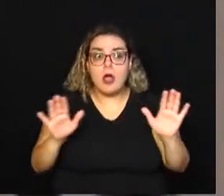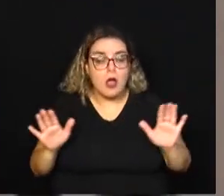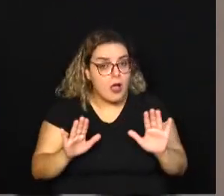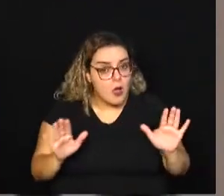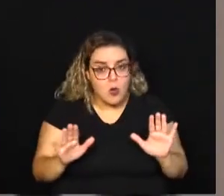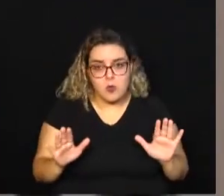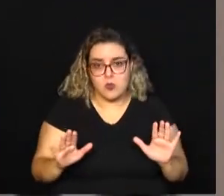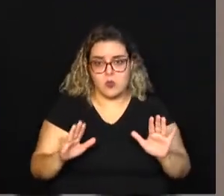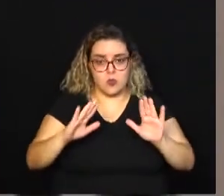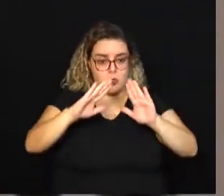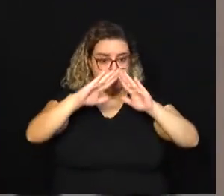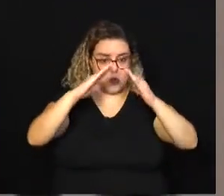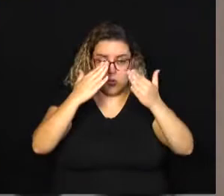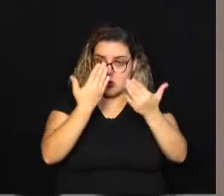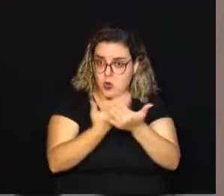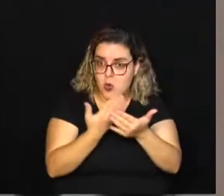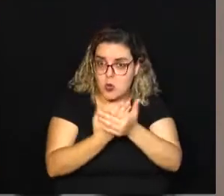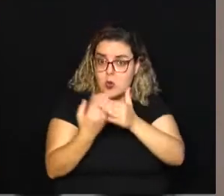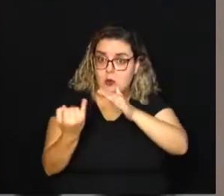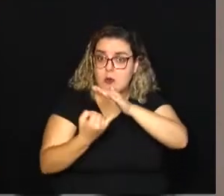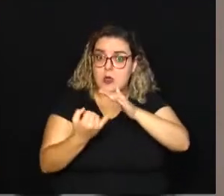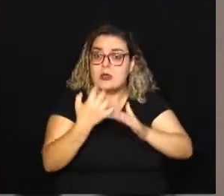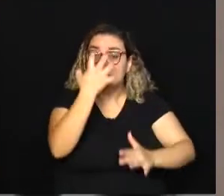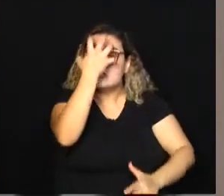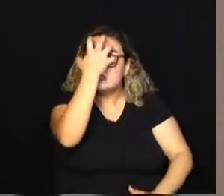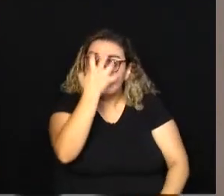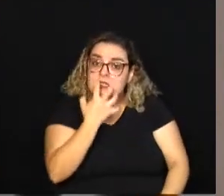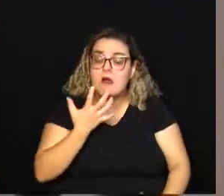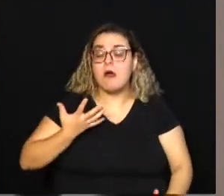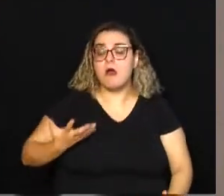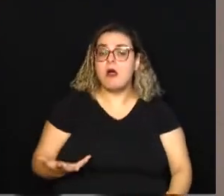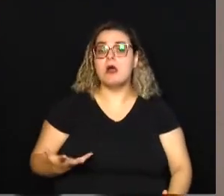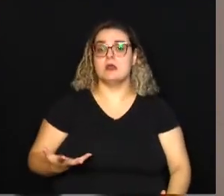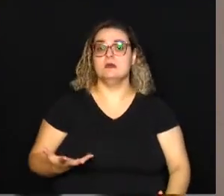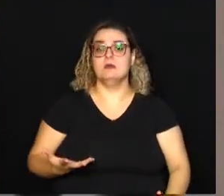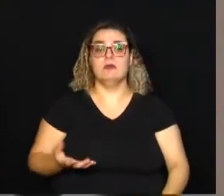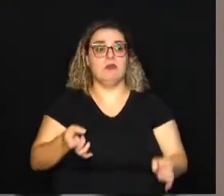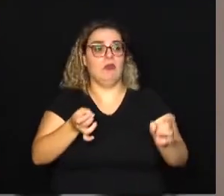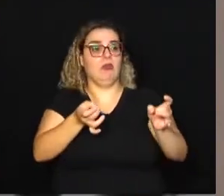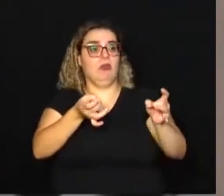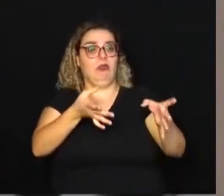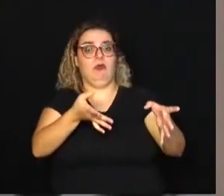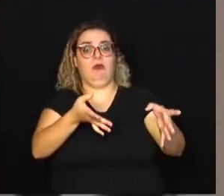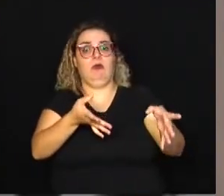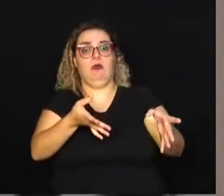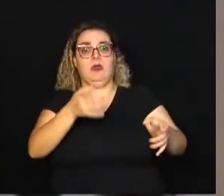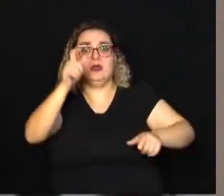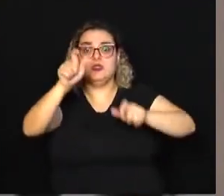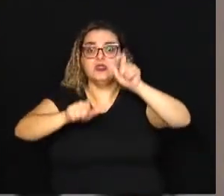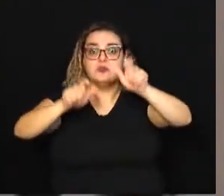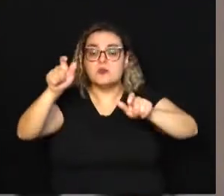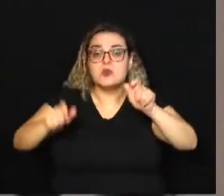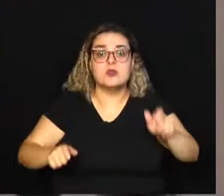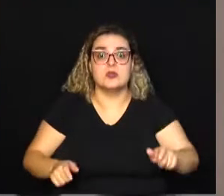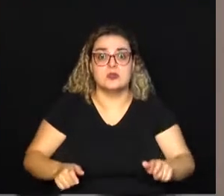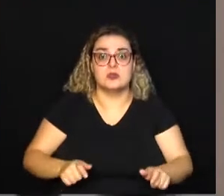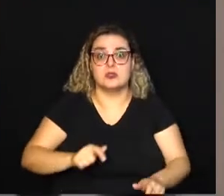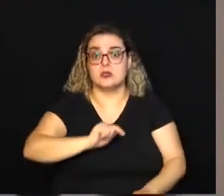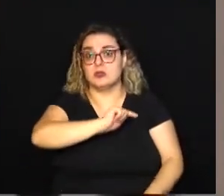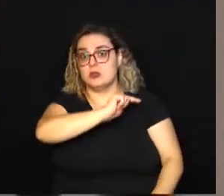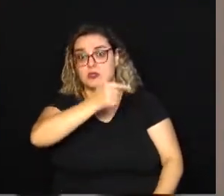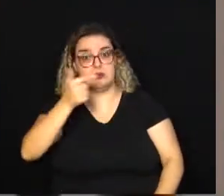Escola é uma instituição seríssima que está aí abandonada na mão de pessoas que não têm